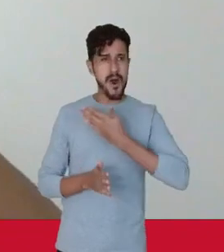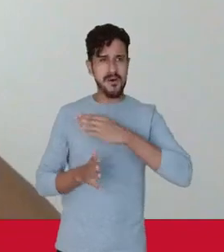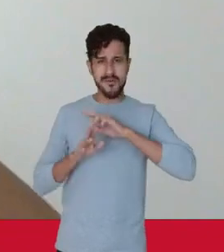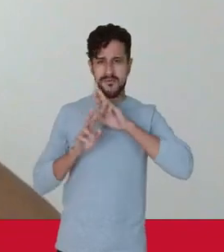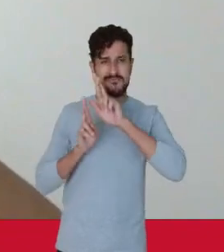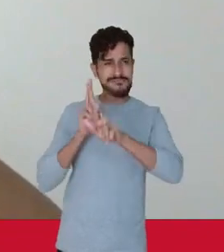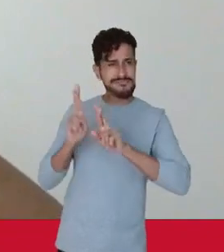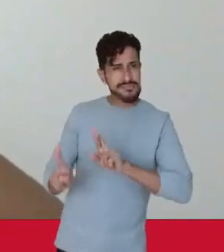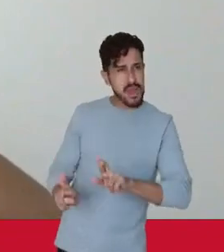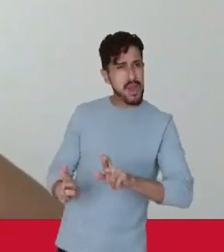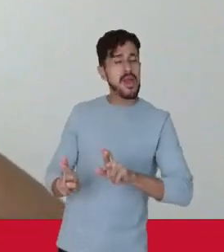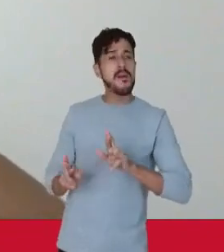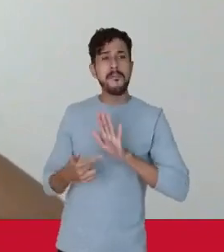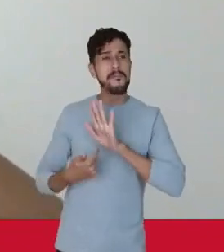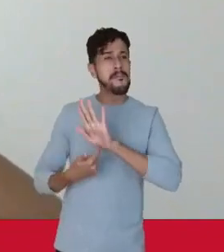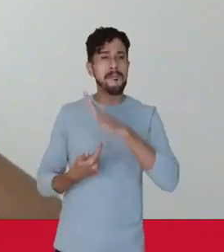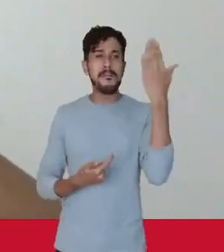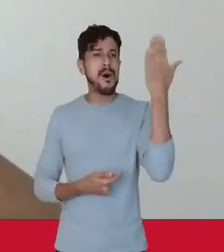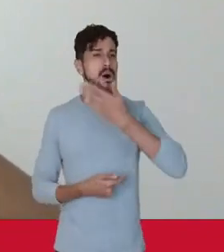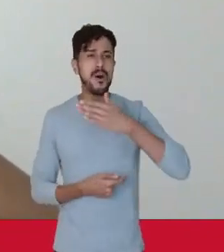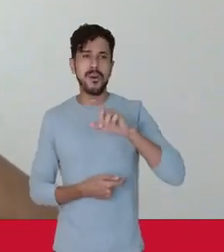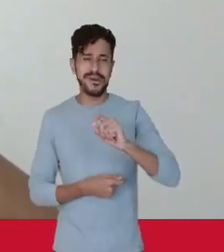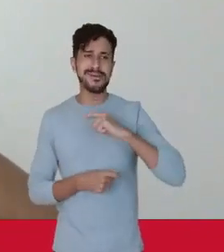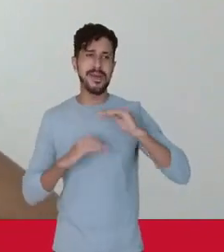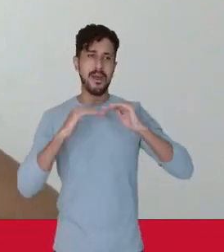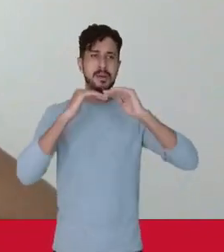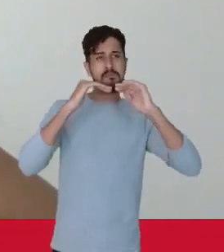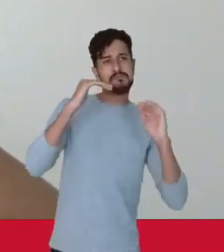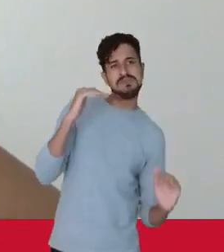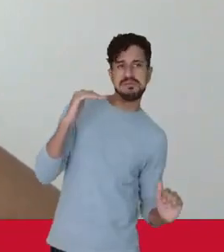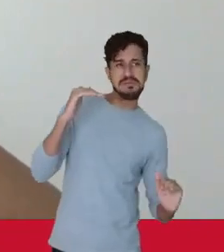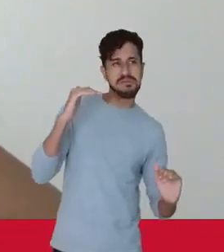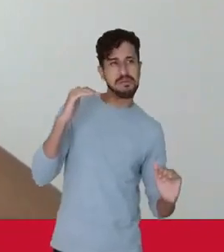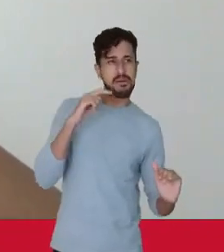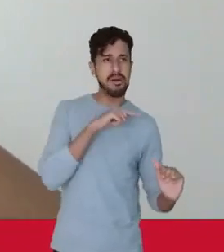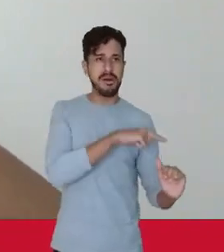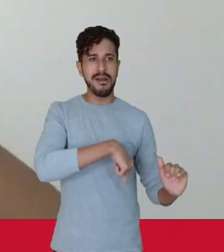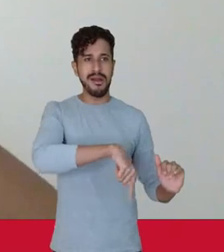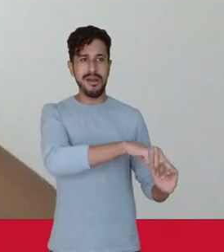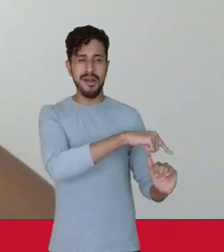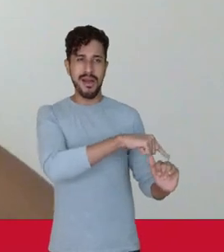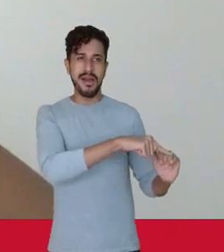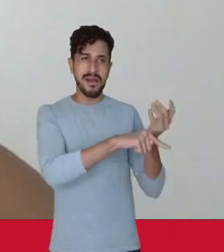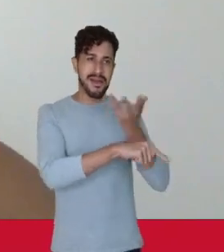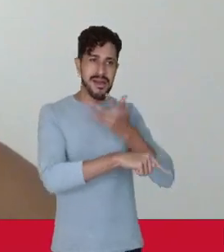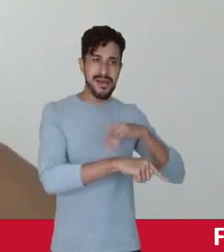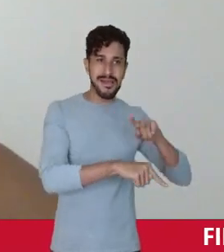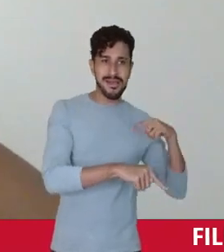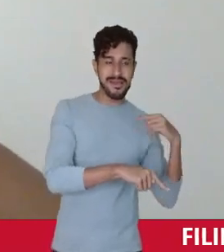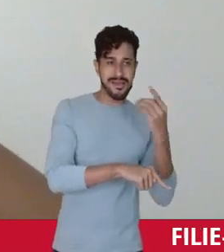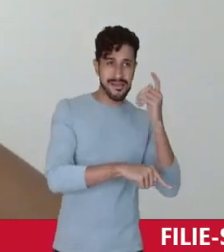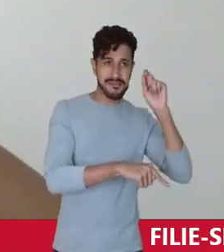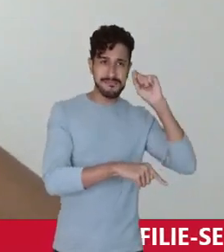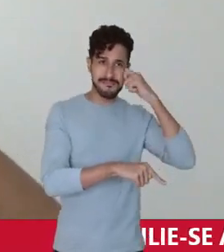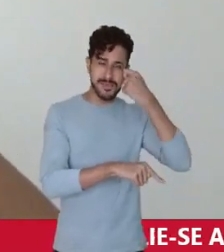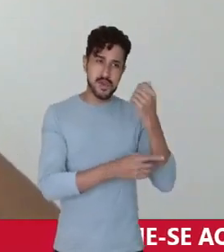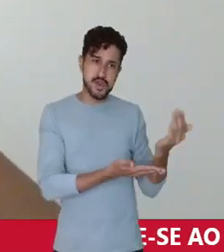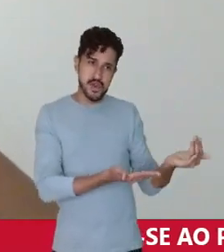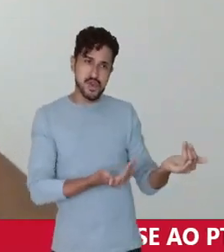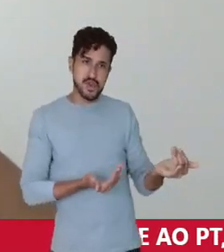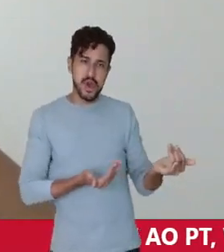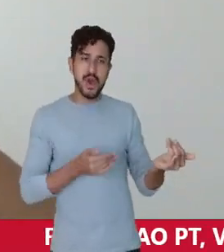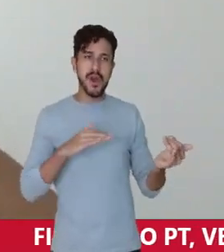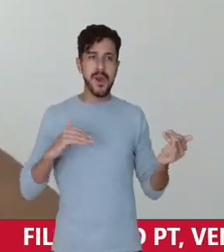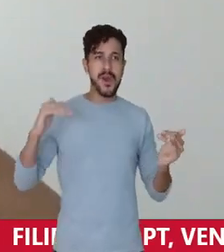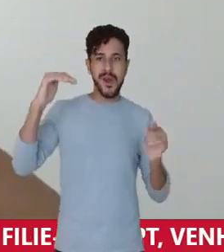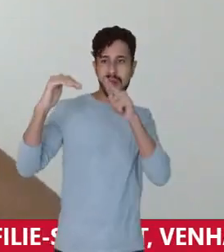resultados demonstram que havia uma grande desigualdade, então entre crianças brancas, crianças e adolescentes